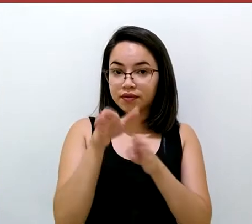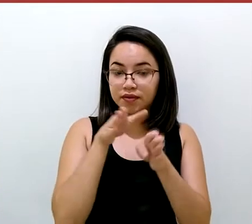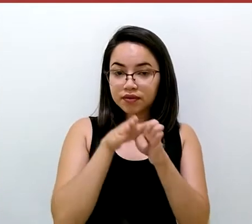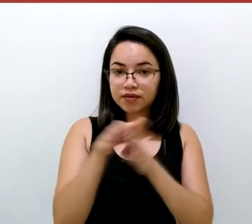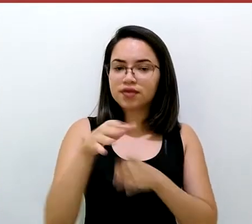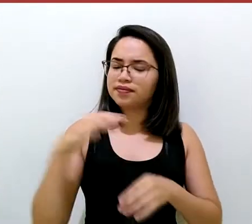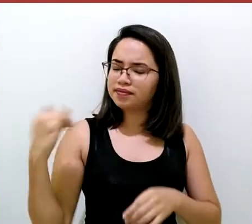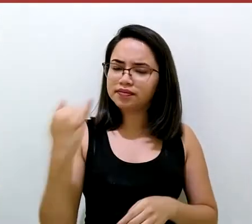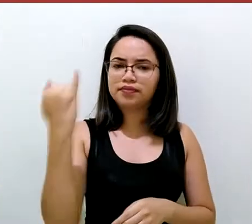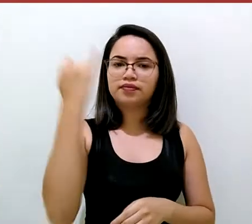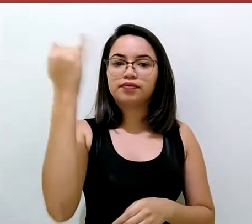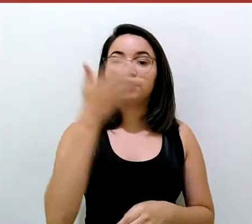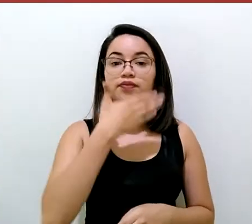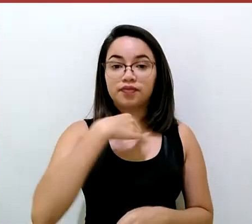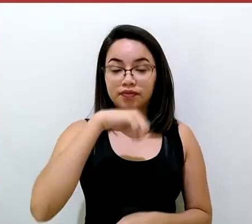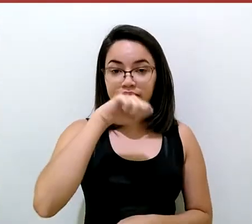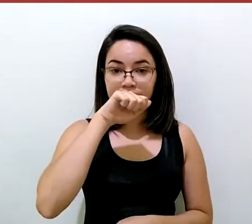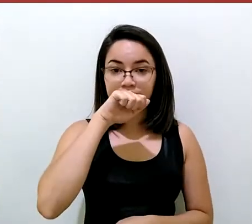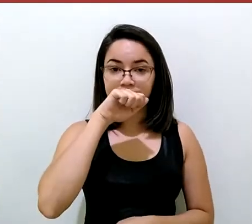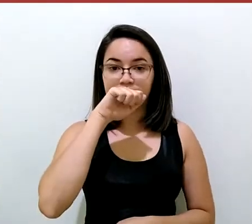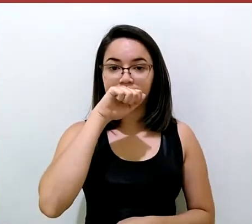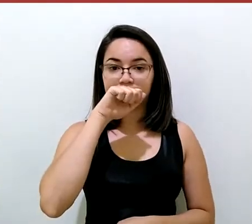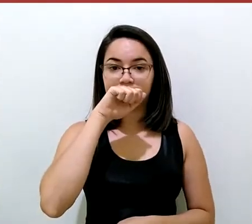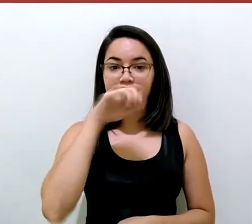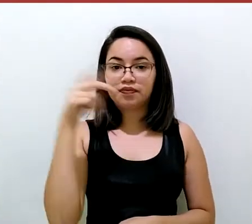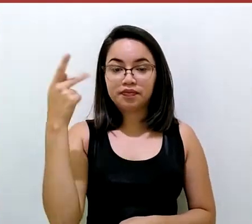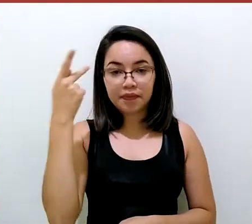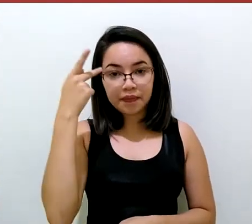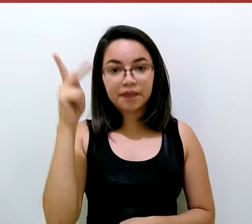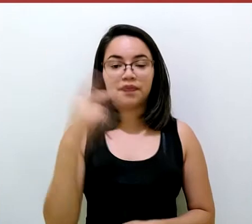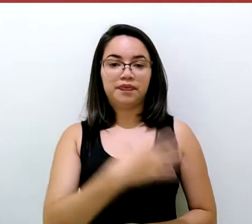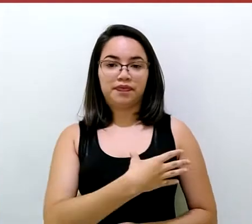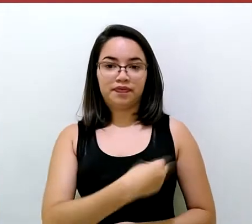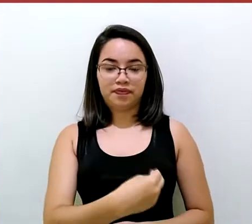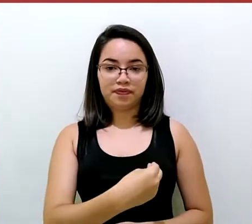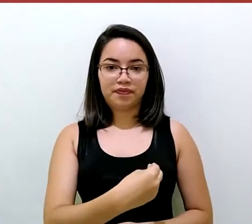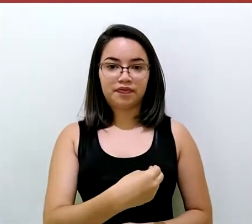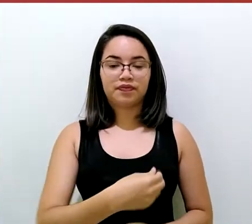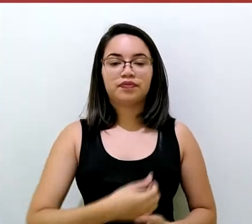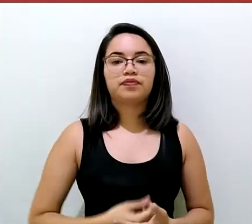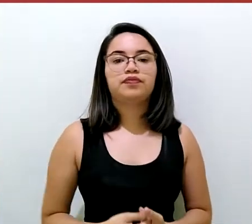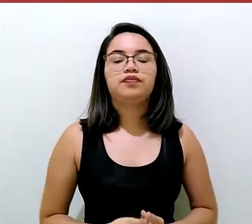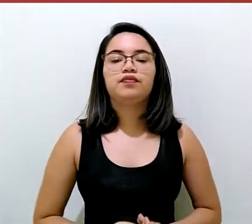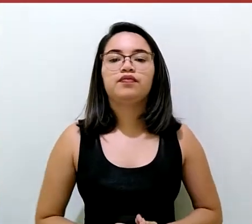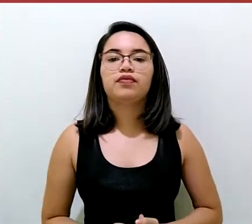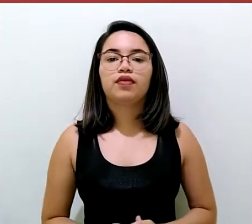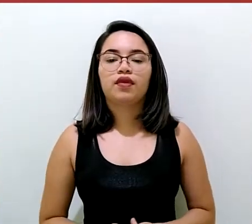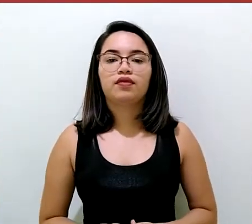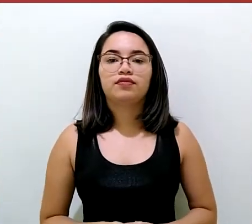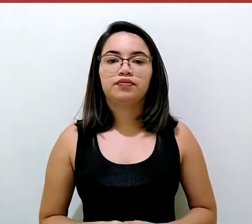conselhos indispensáveis dos pais aos seus filhos. 10